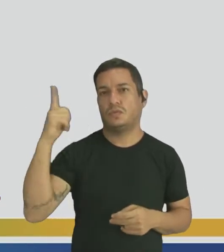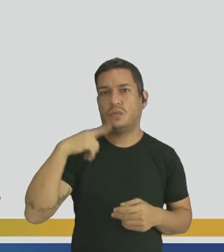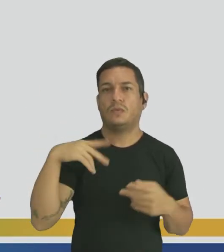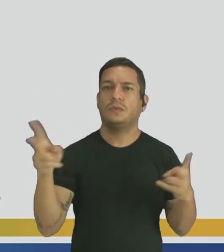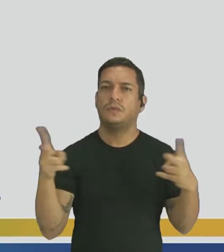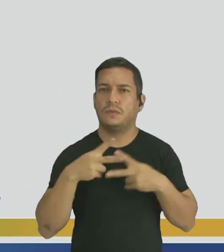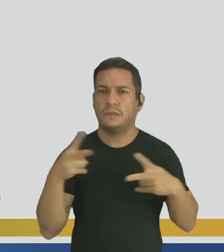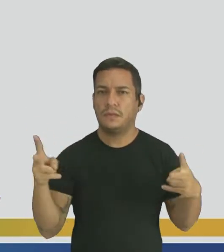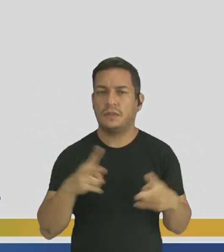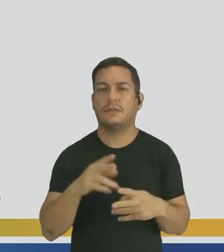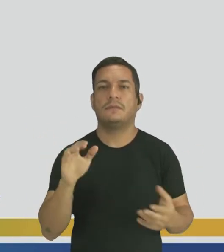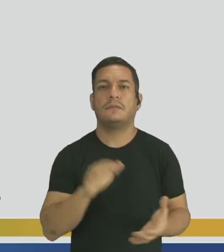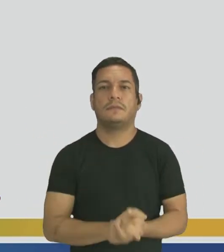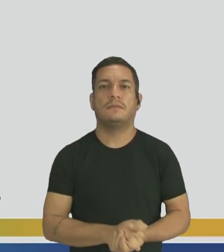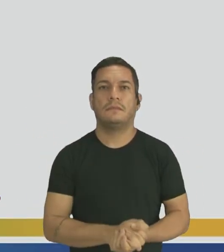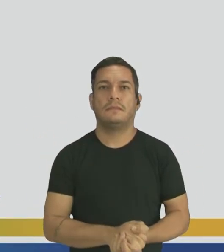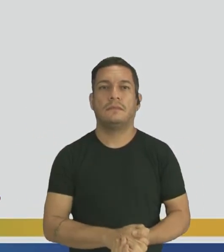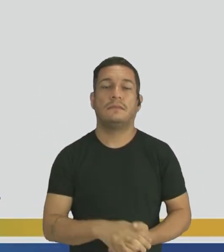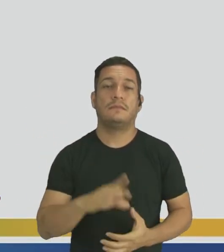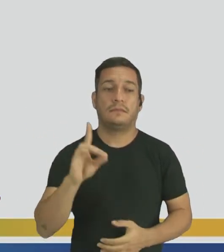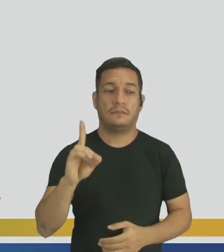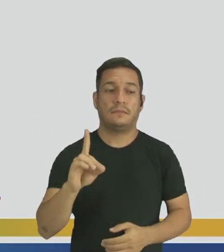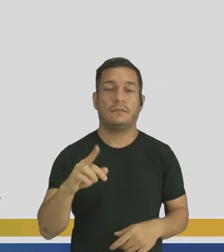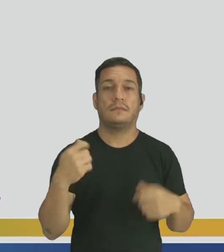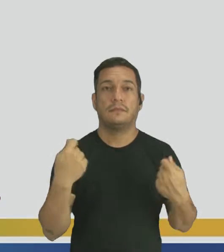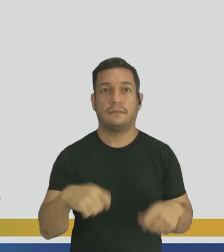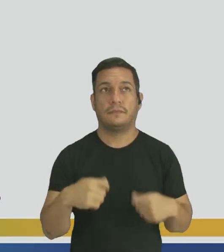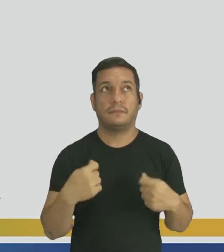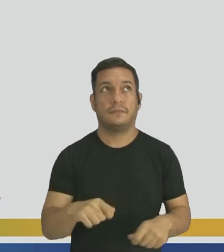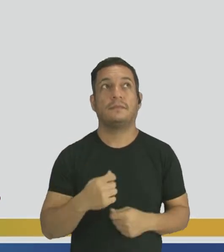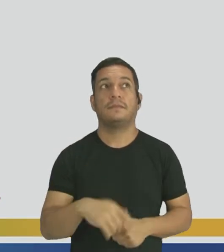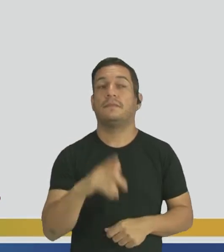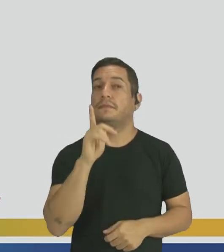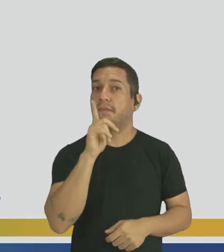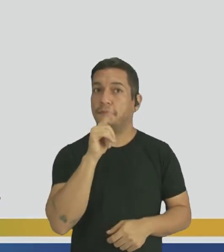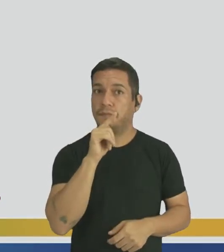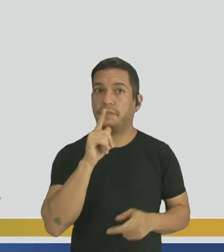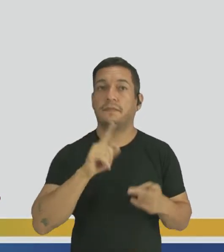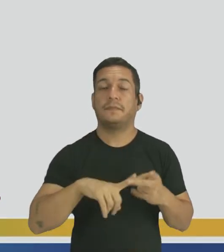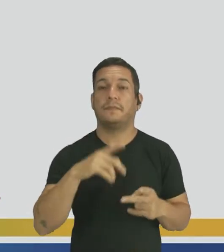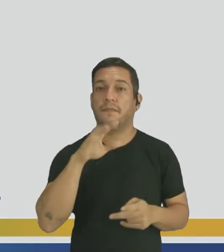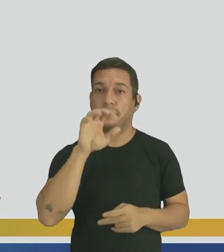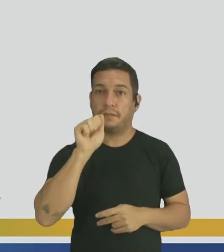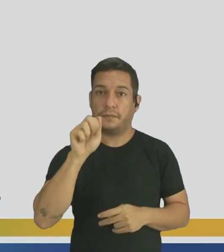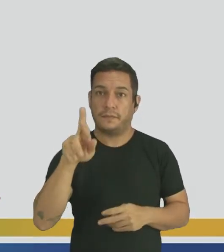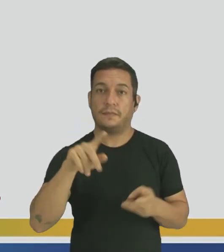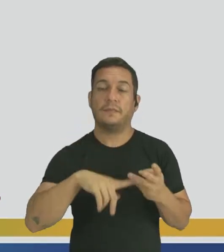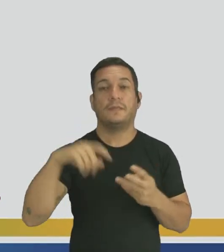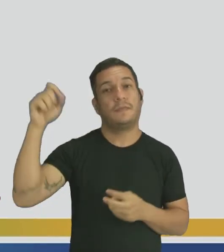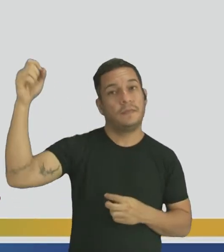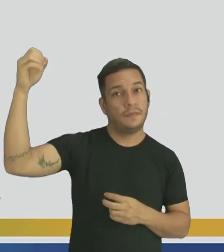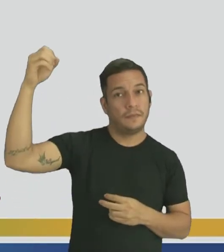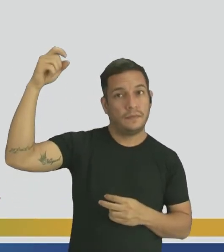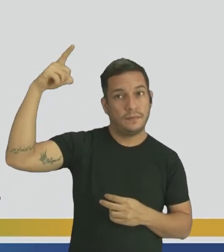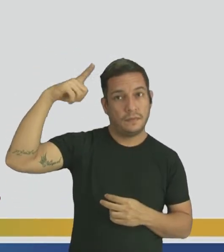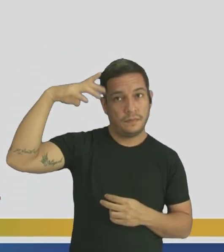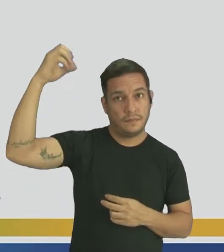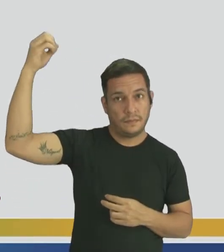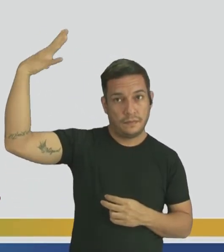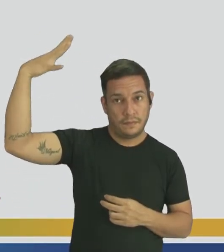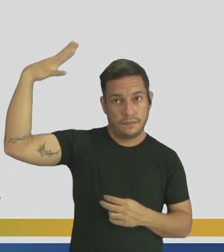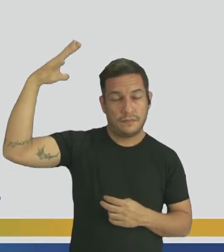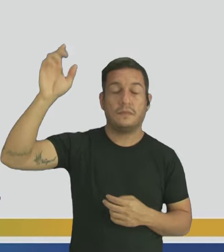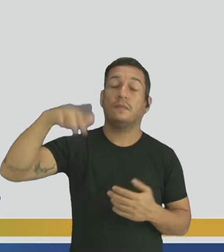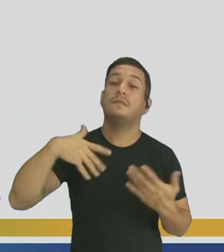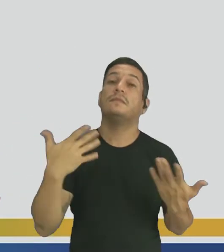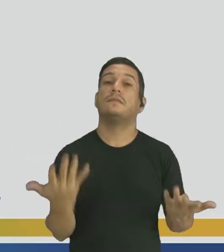do vento? Letra D. Ela precisa da água, ar e luz. E